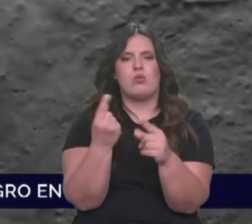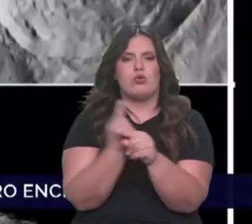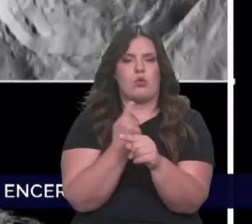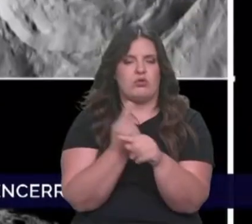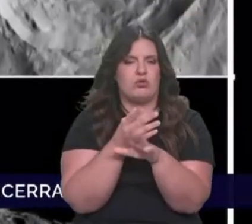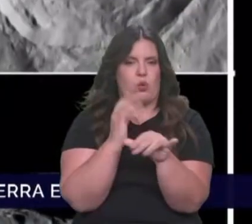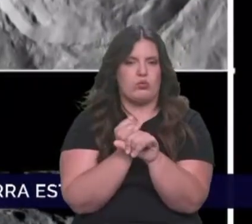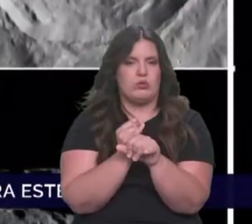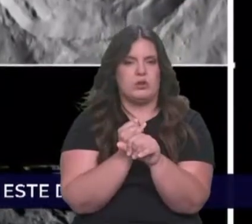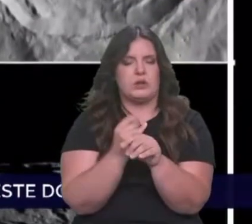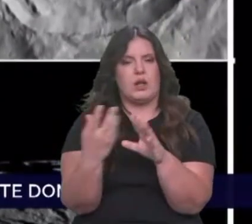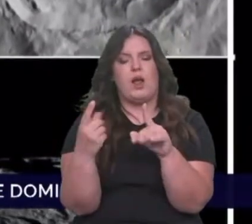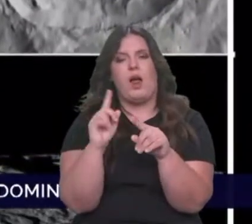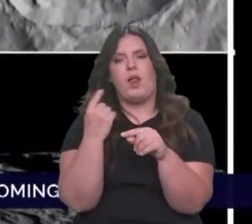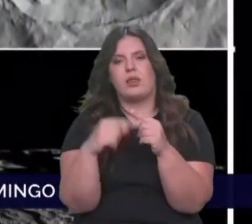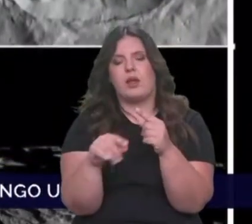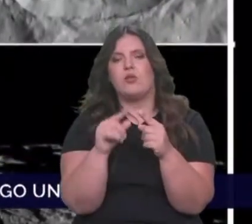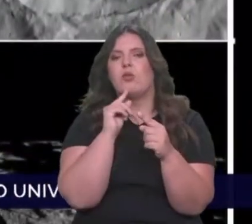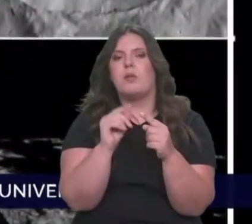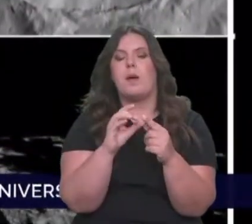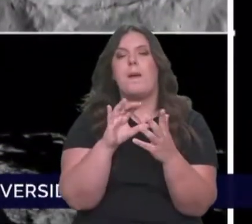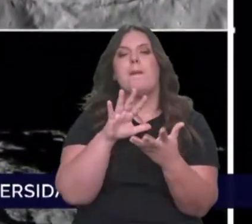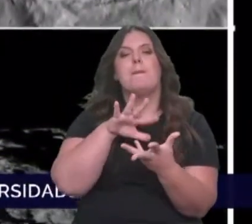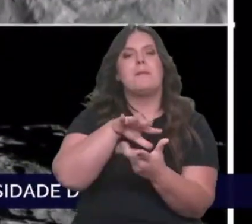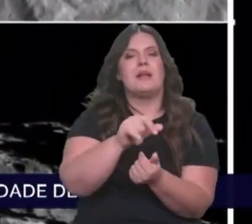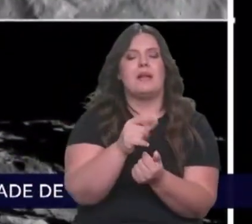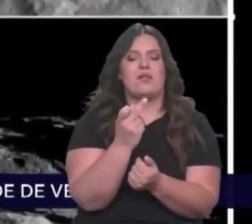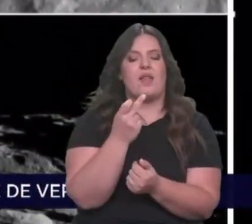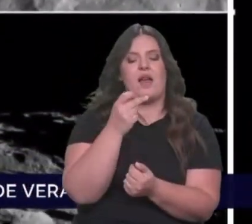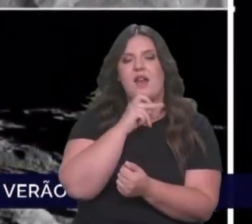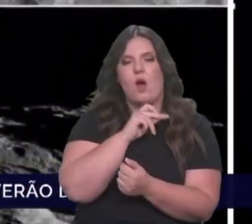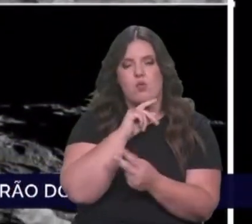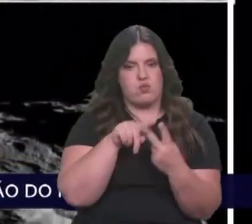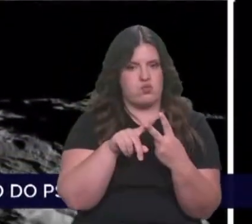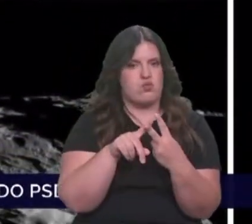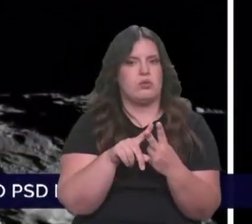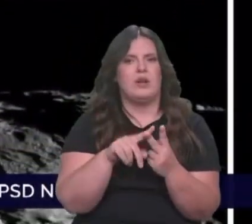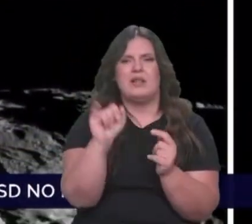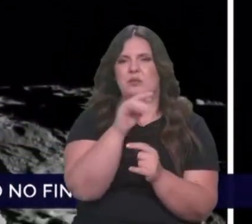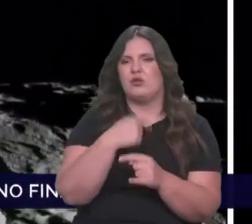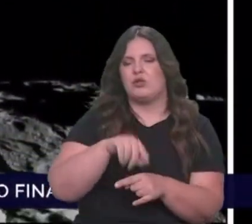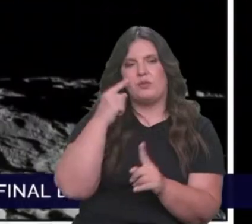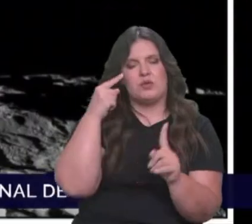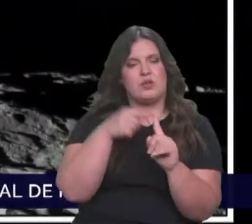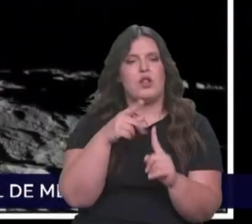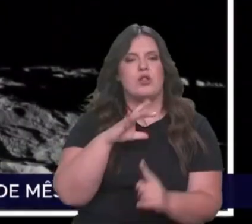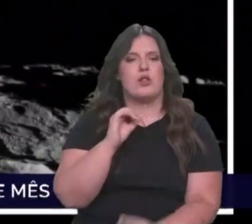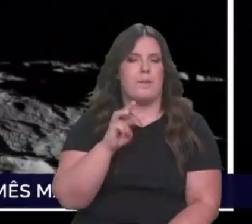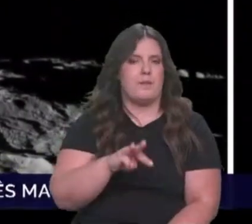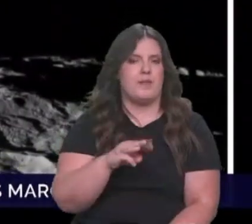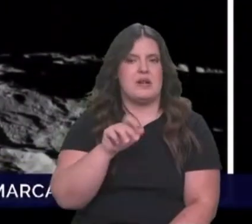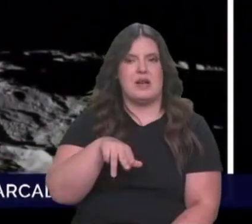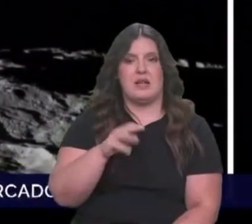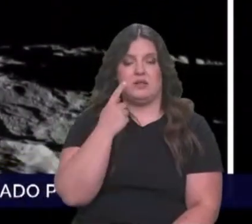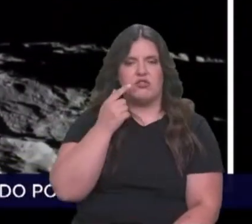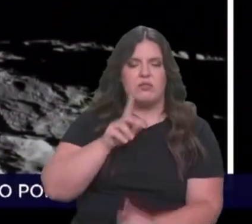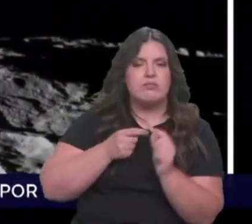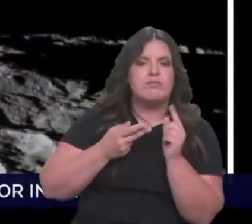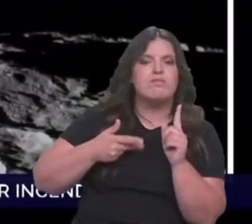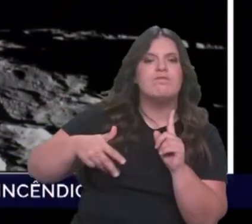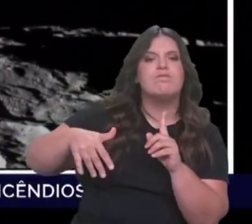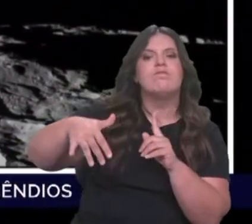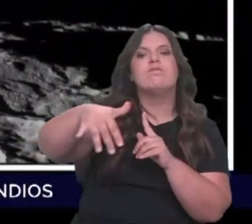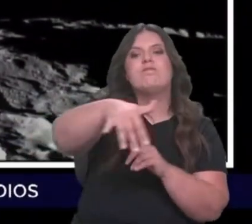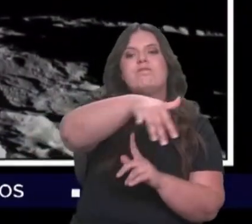corpos, recebe então a classificação de planeta anão. As imagens que nós estamos a ver são da missão Dawn, da NASA, que andou por lá, por